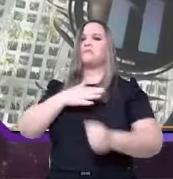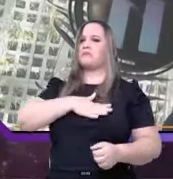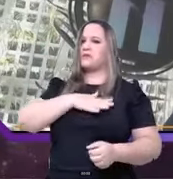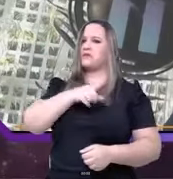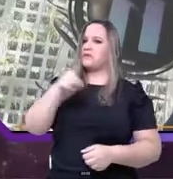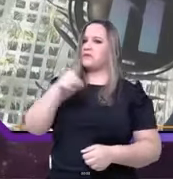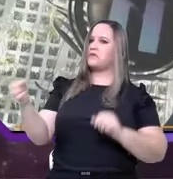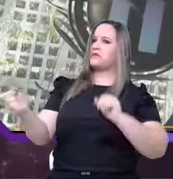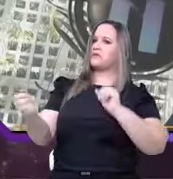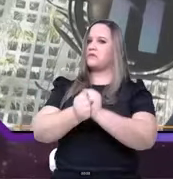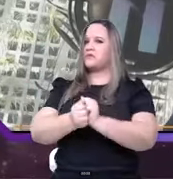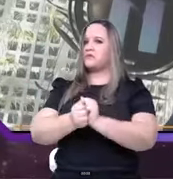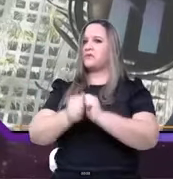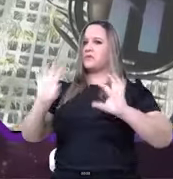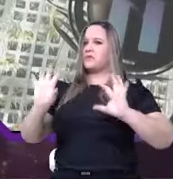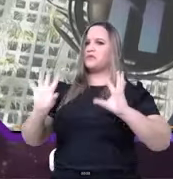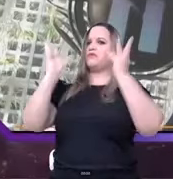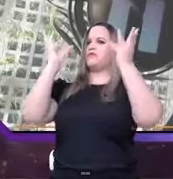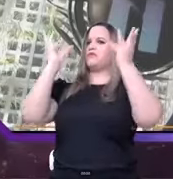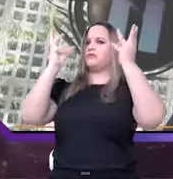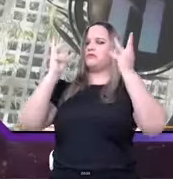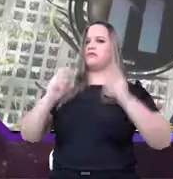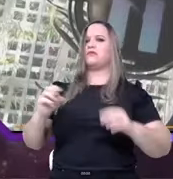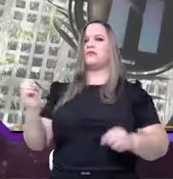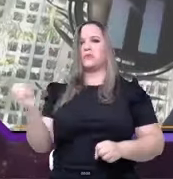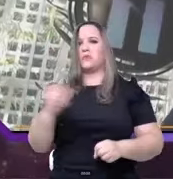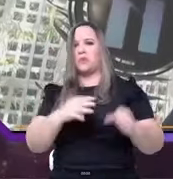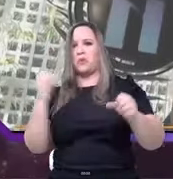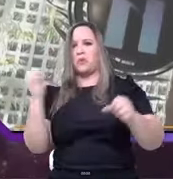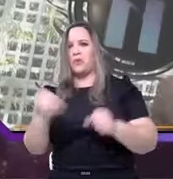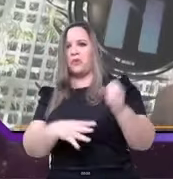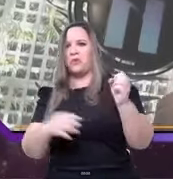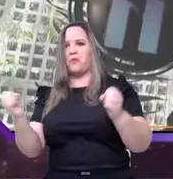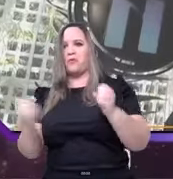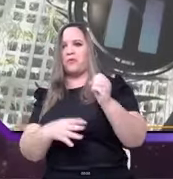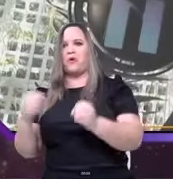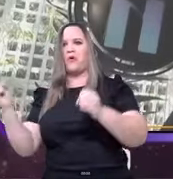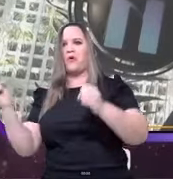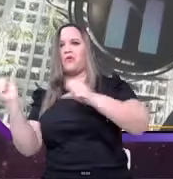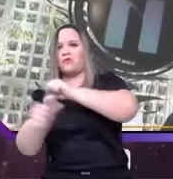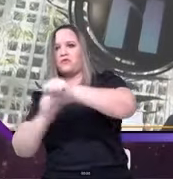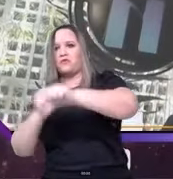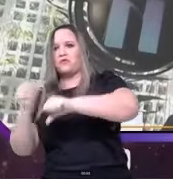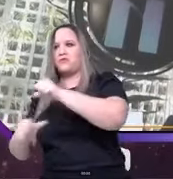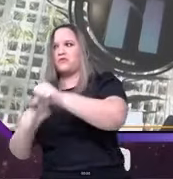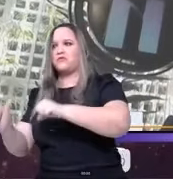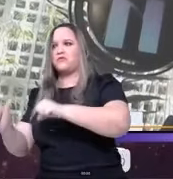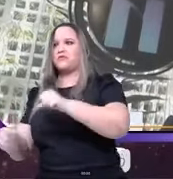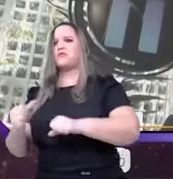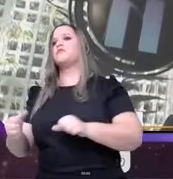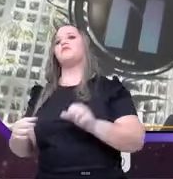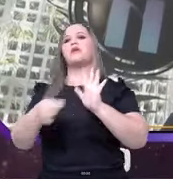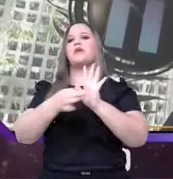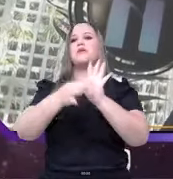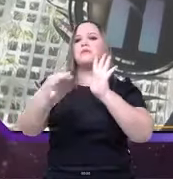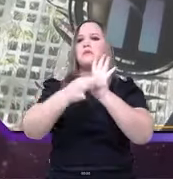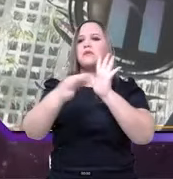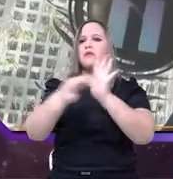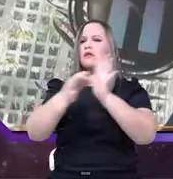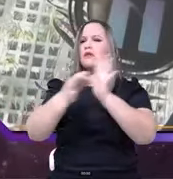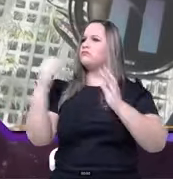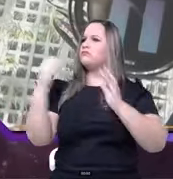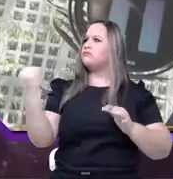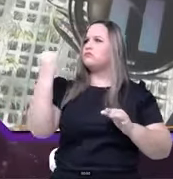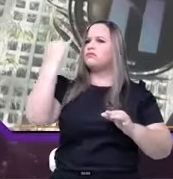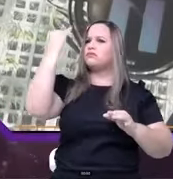senhores que as iniciativas que estão sendo encaminhadas serão pelos senhores apreciadas e julgadas em